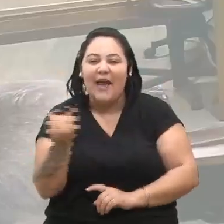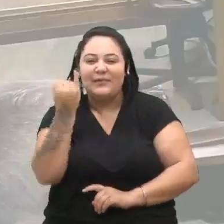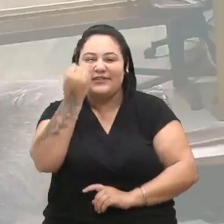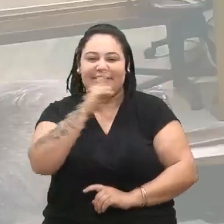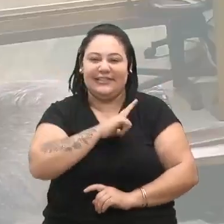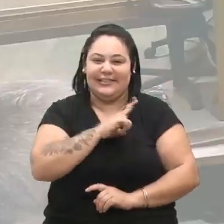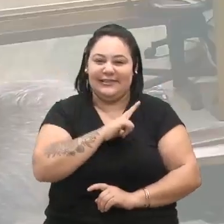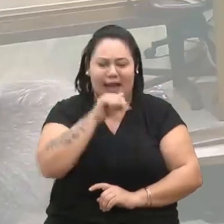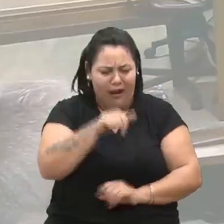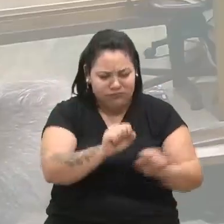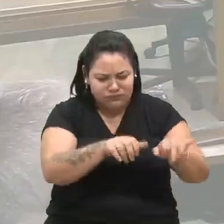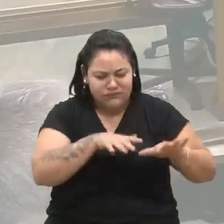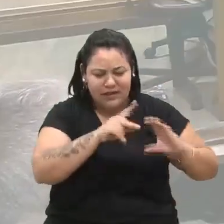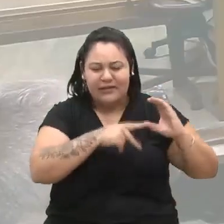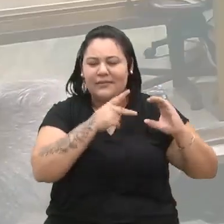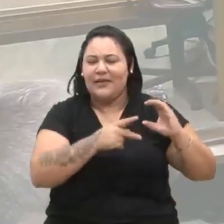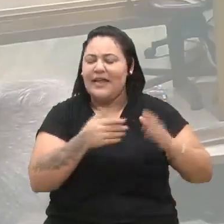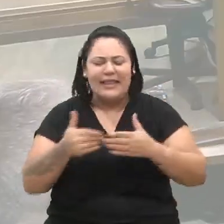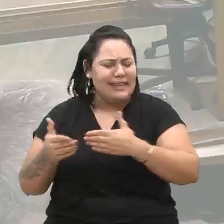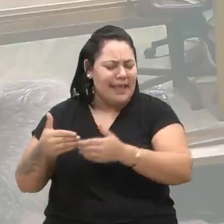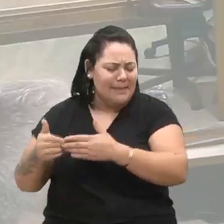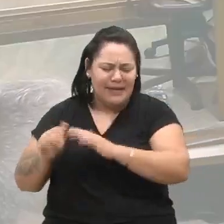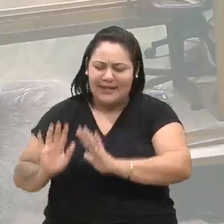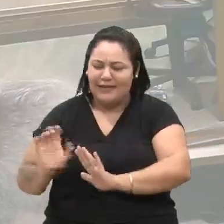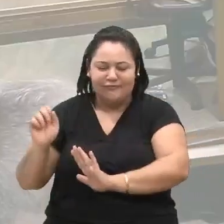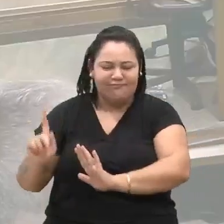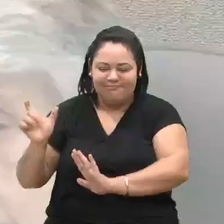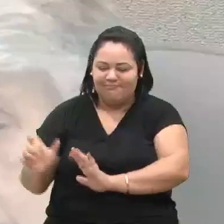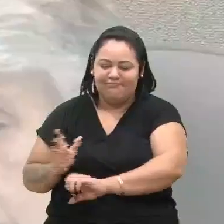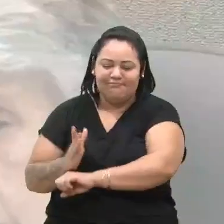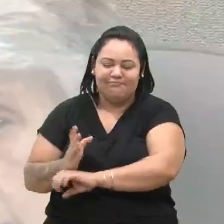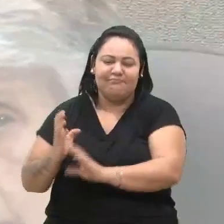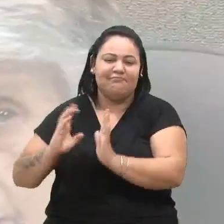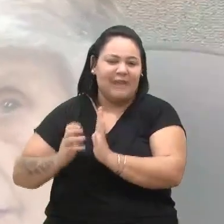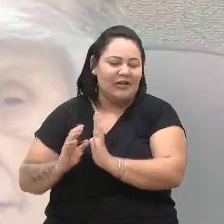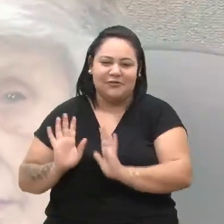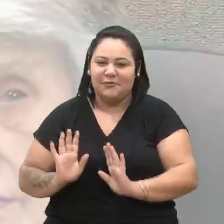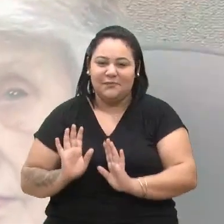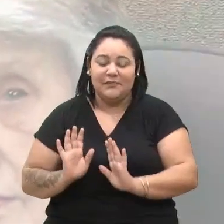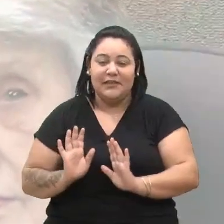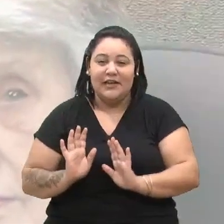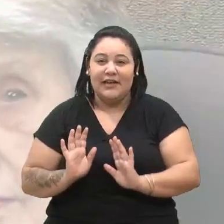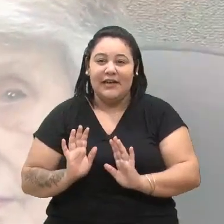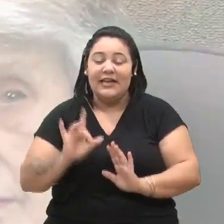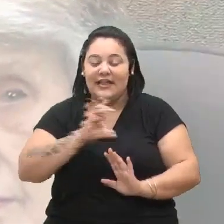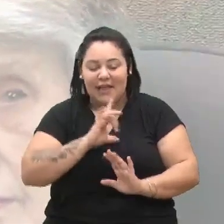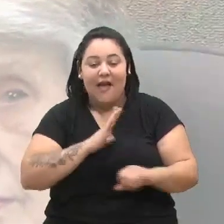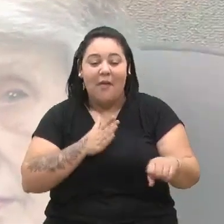esse parlamento, né? Independente da legislatura, a importância que teve esse parlamento para uma